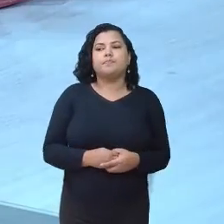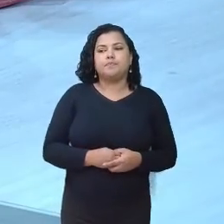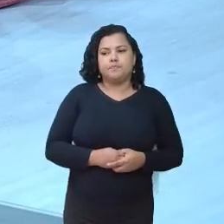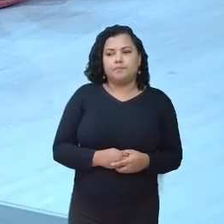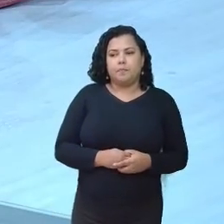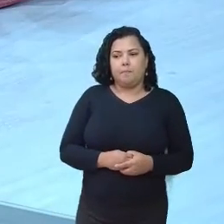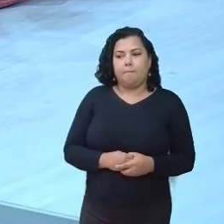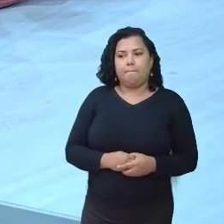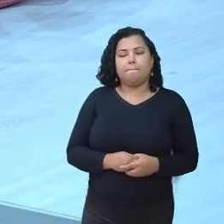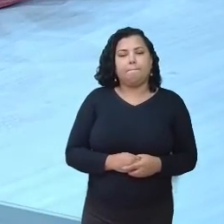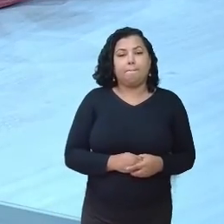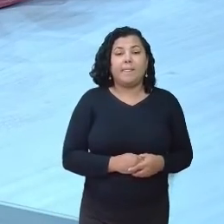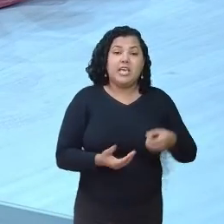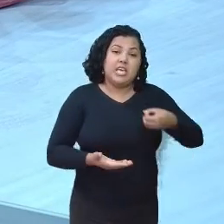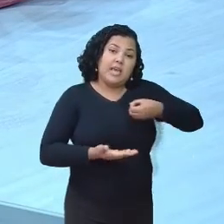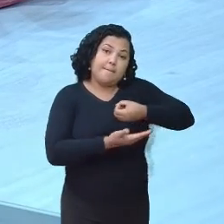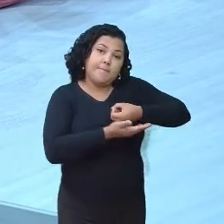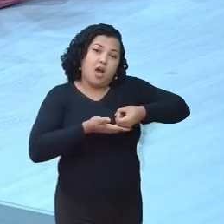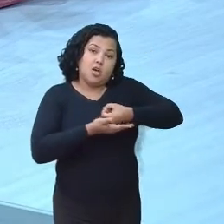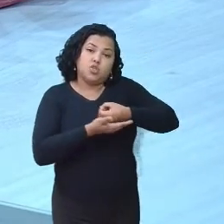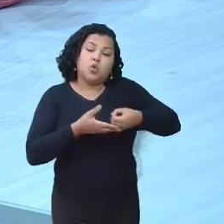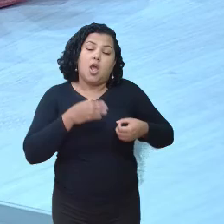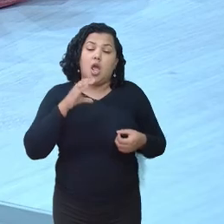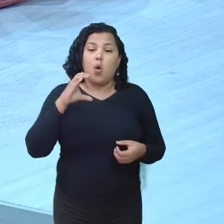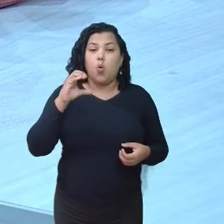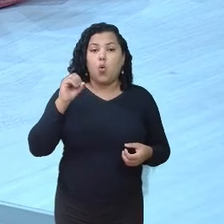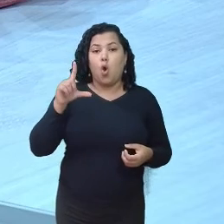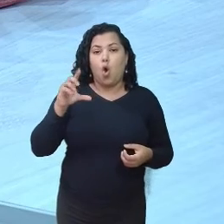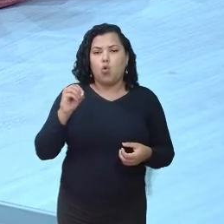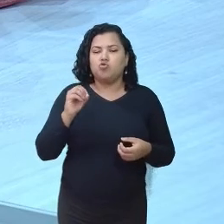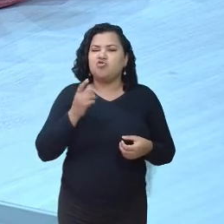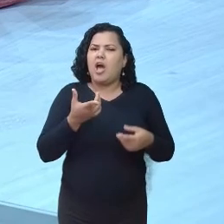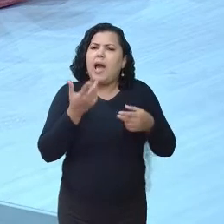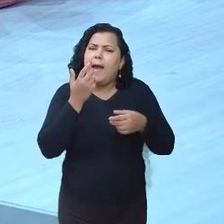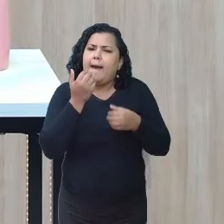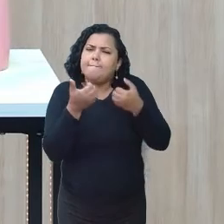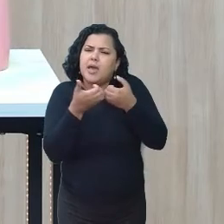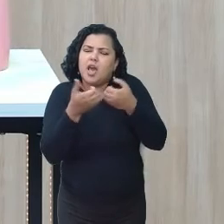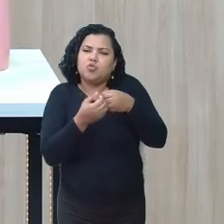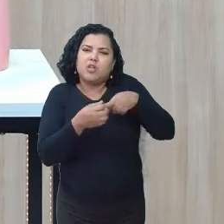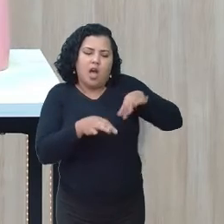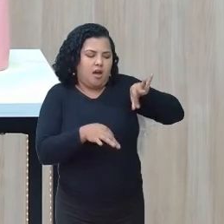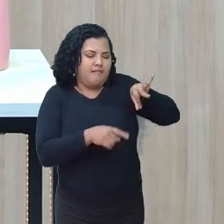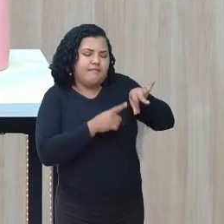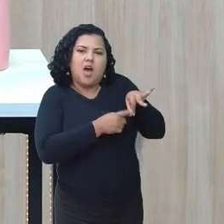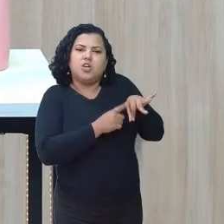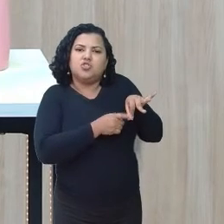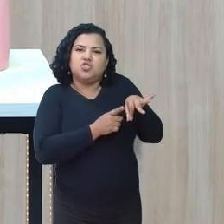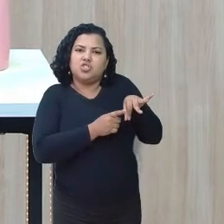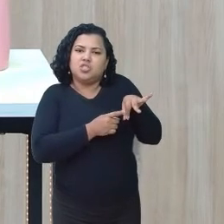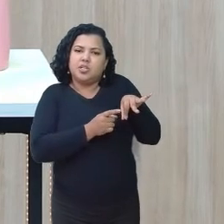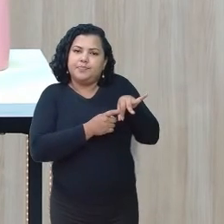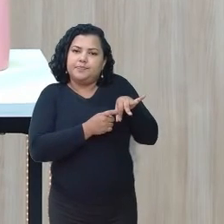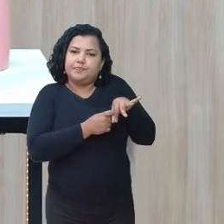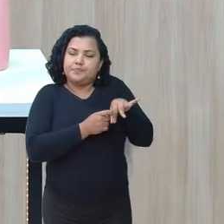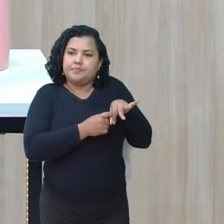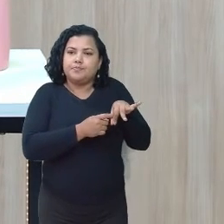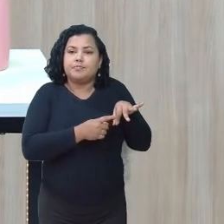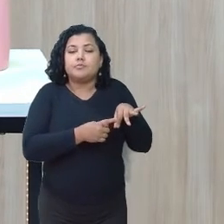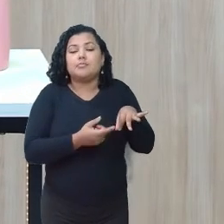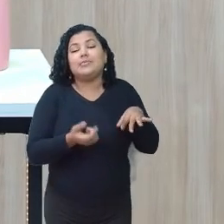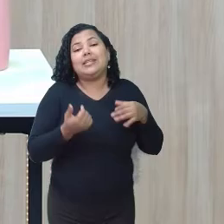o colo do útero, já ficando em contato com a vagina. E a parte de cima, que é